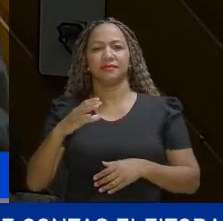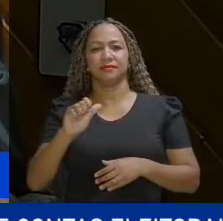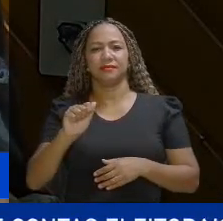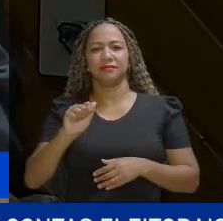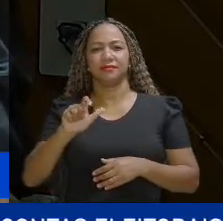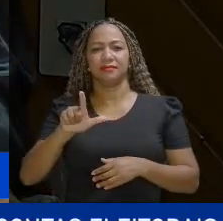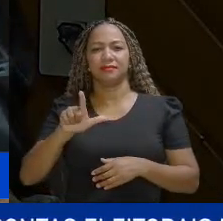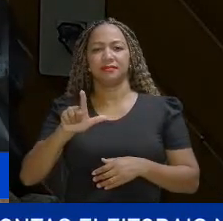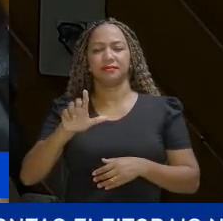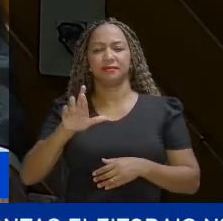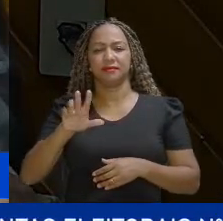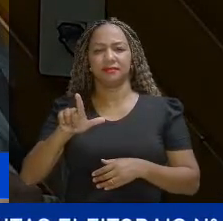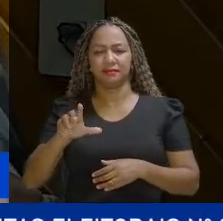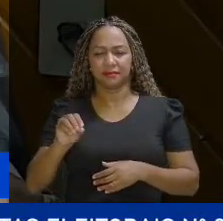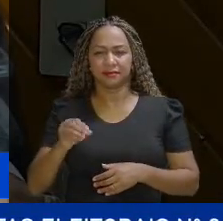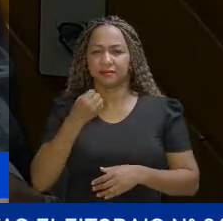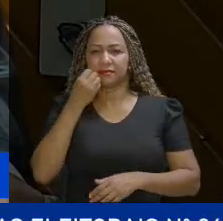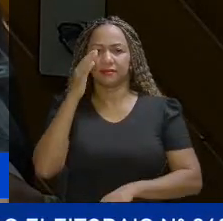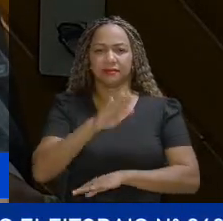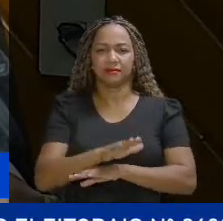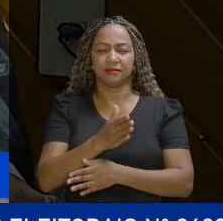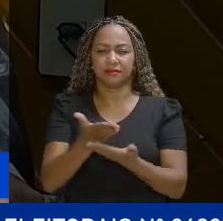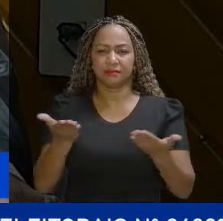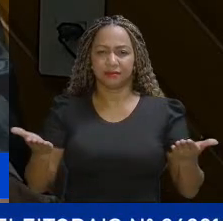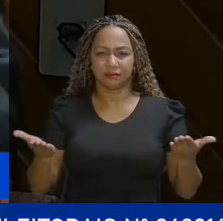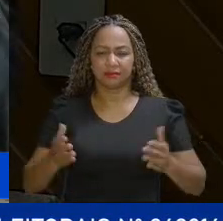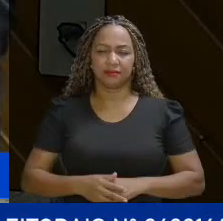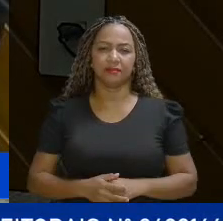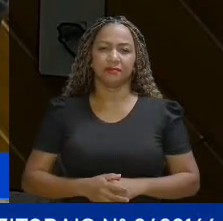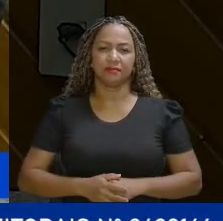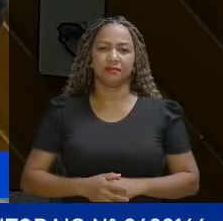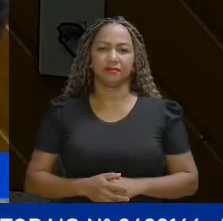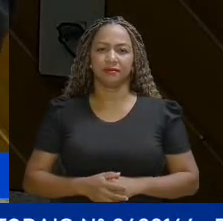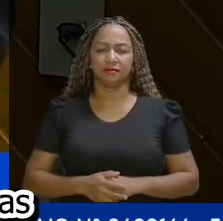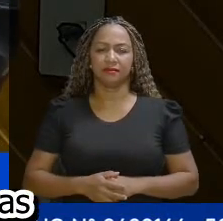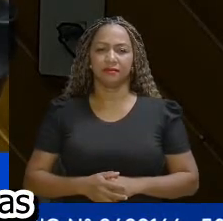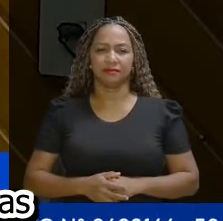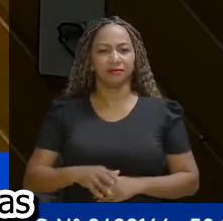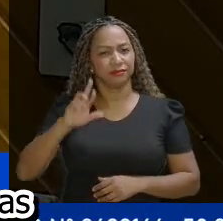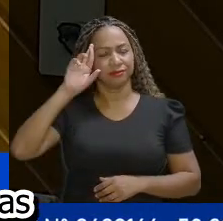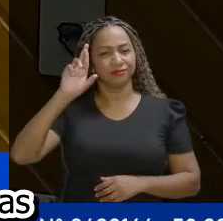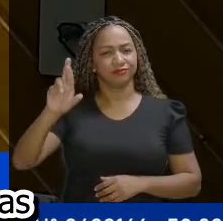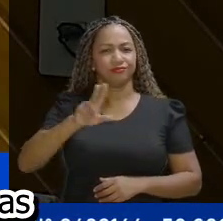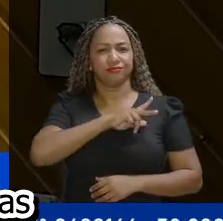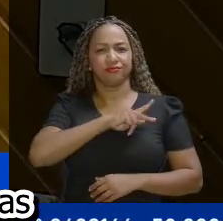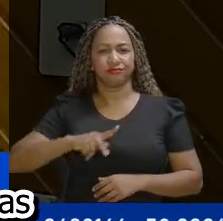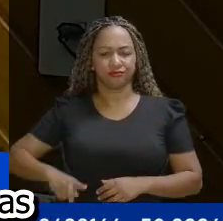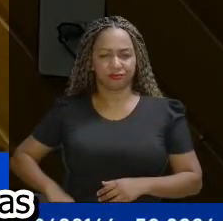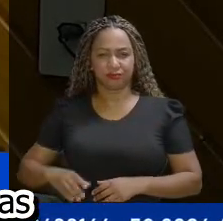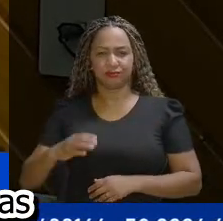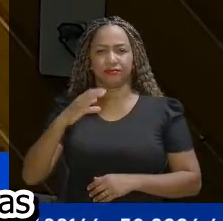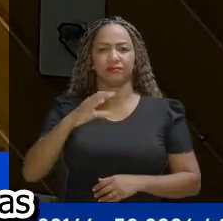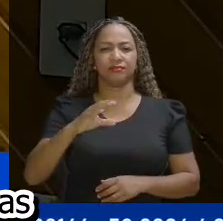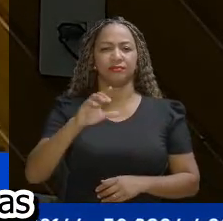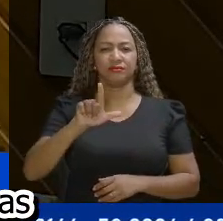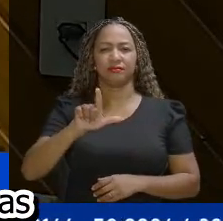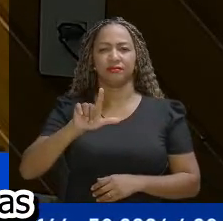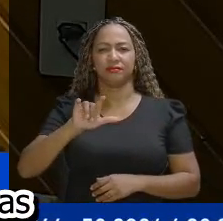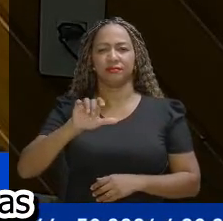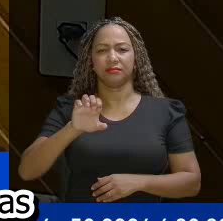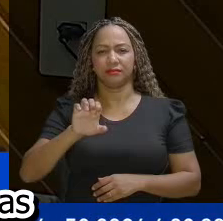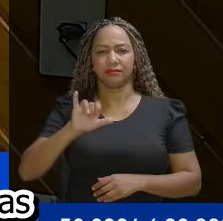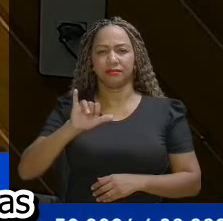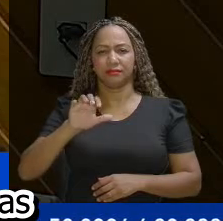por videoconferência. Boa tarde a todos. Senhor presidente, Cleia Mesquita Isabel